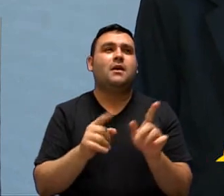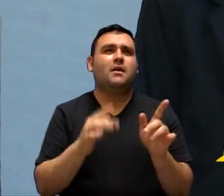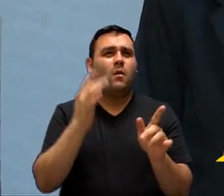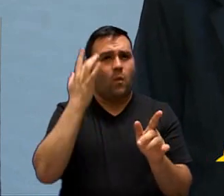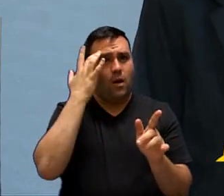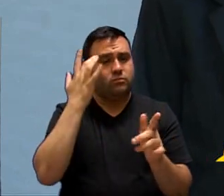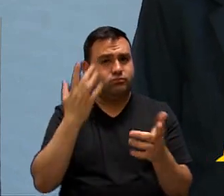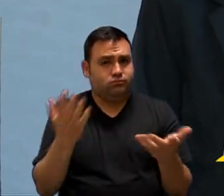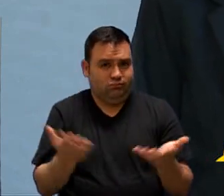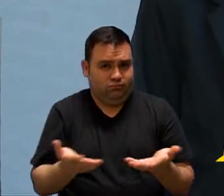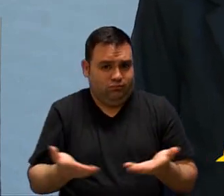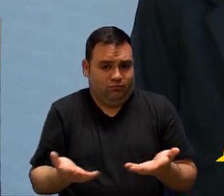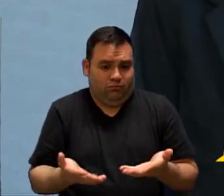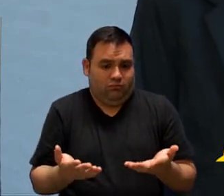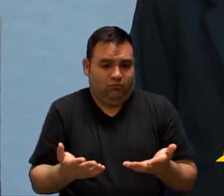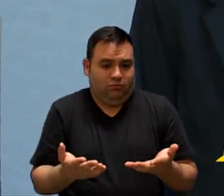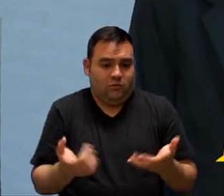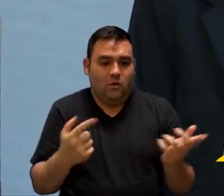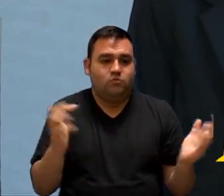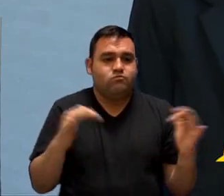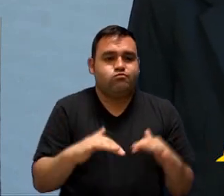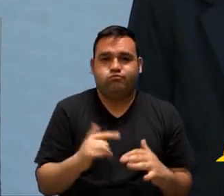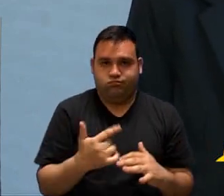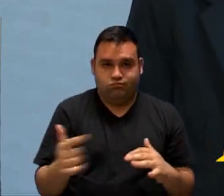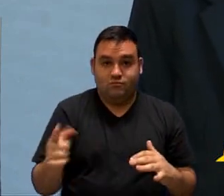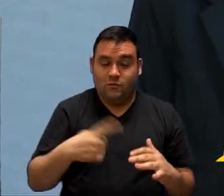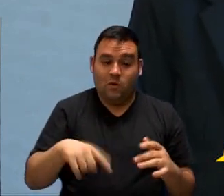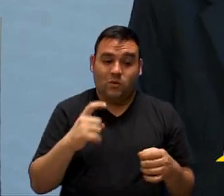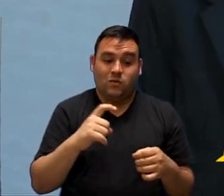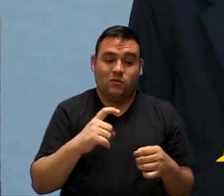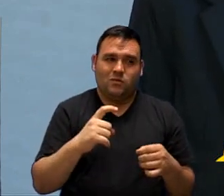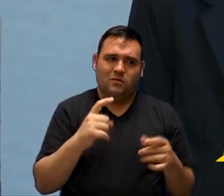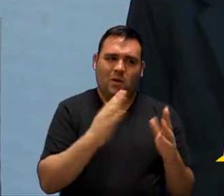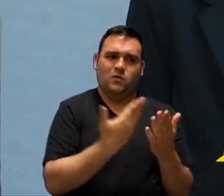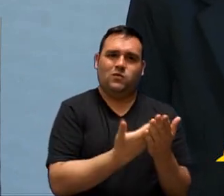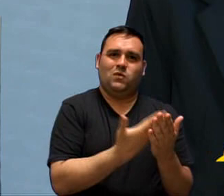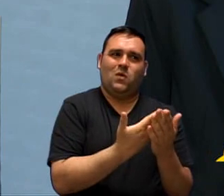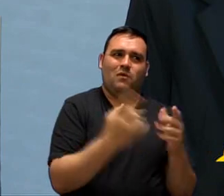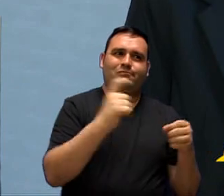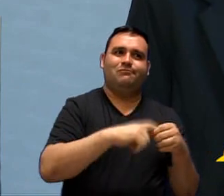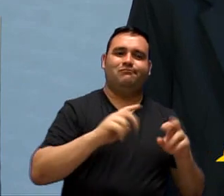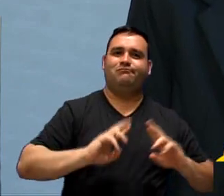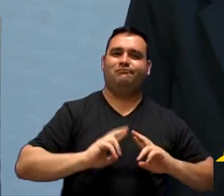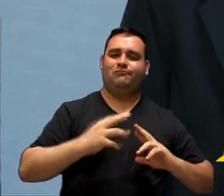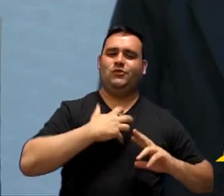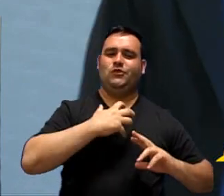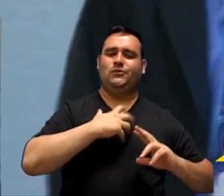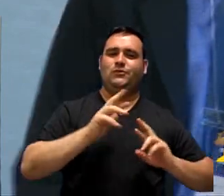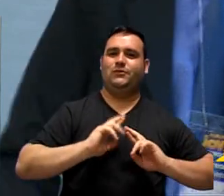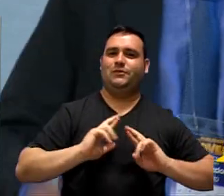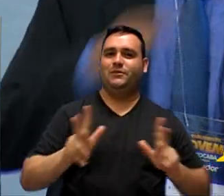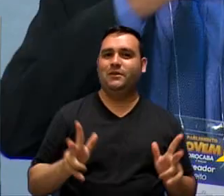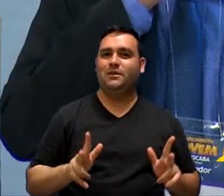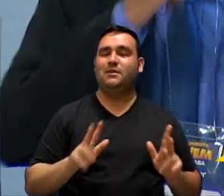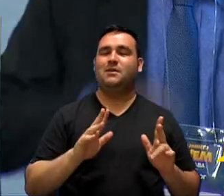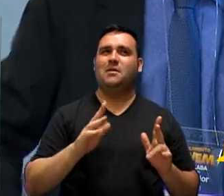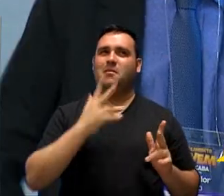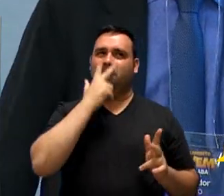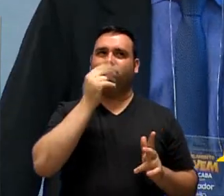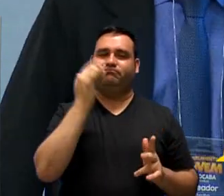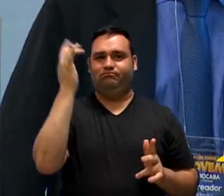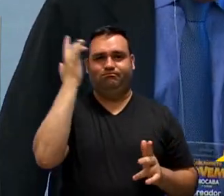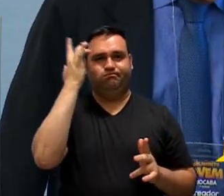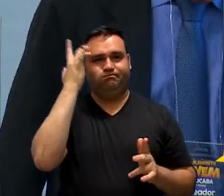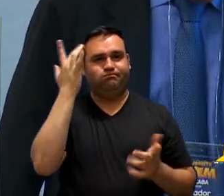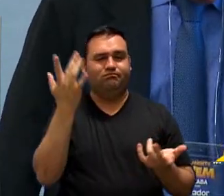que agora, que não teremos mais o parlamento, nós voltaremos diferentes para a sala de aula, mais maduros